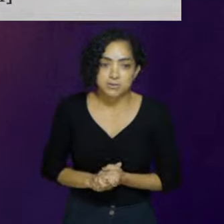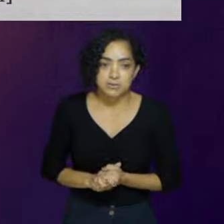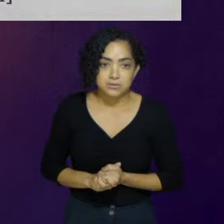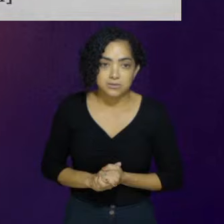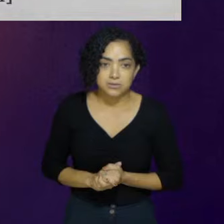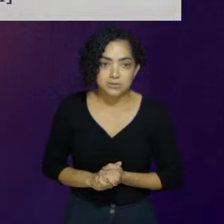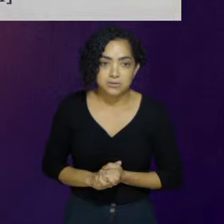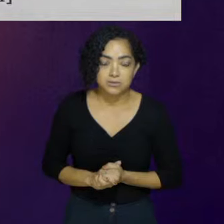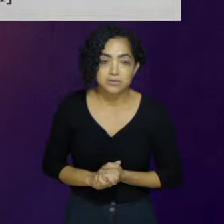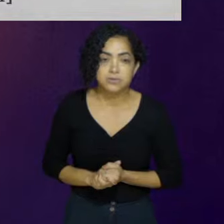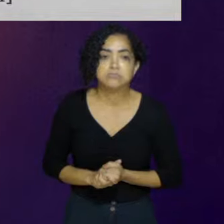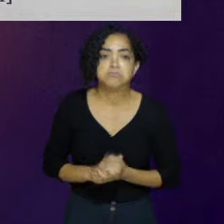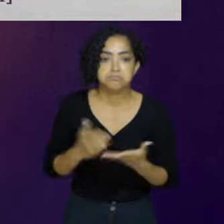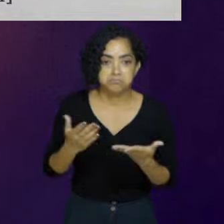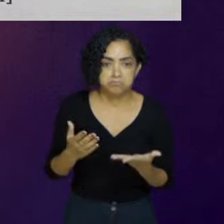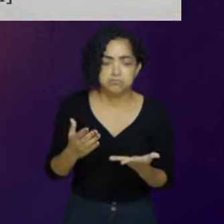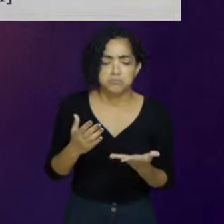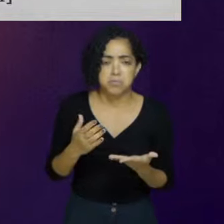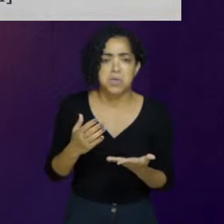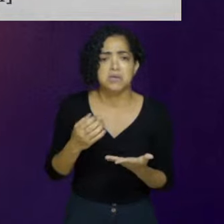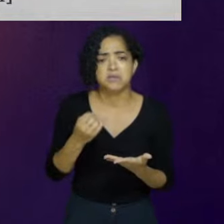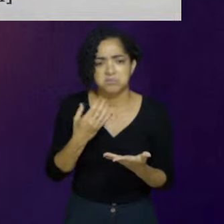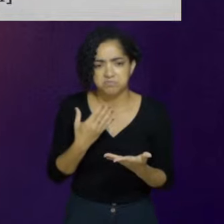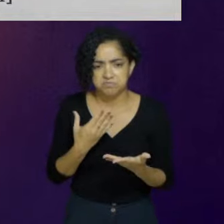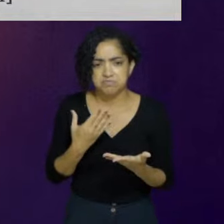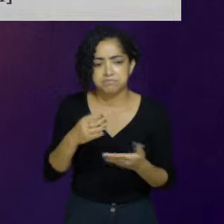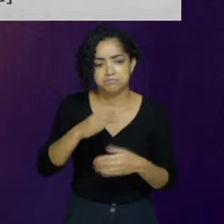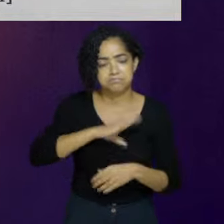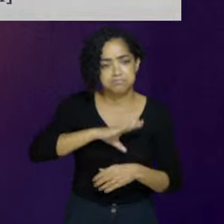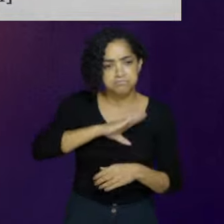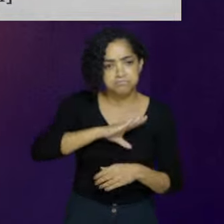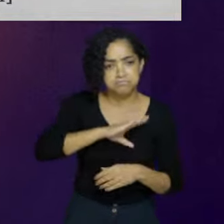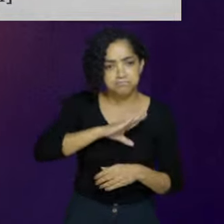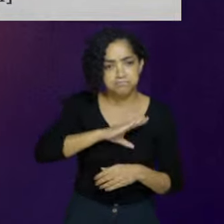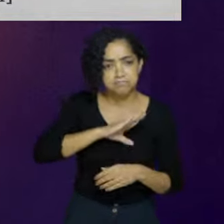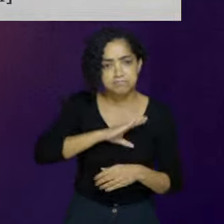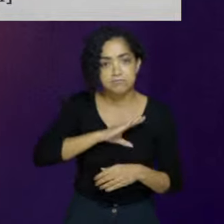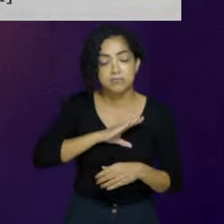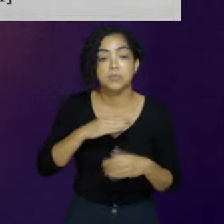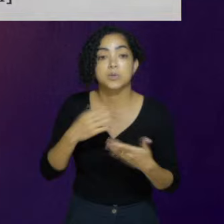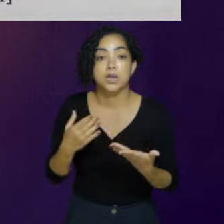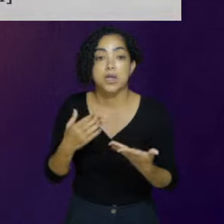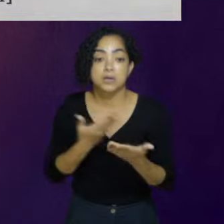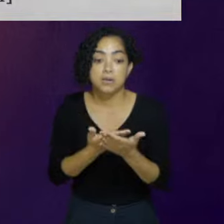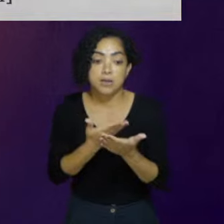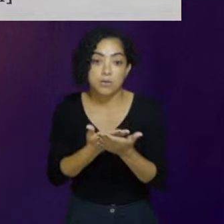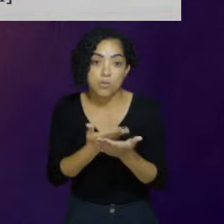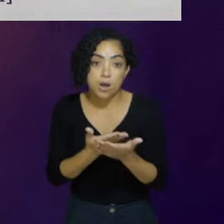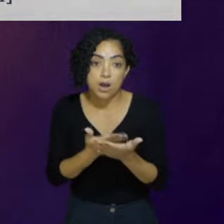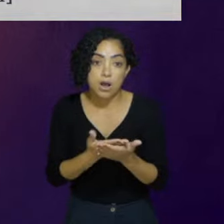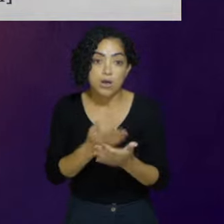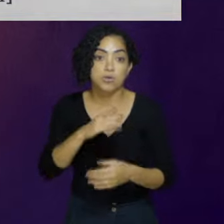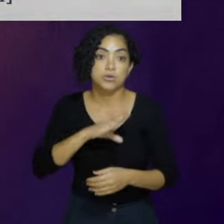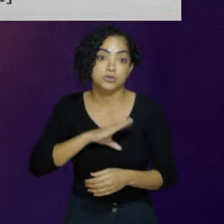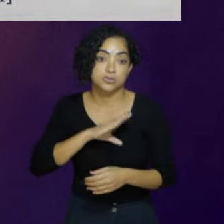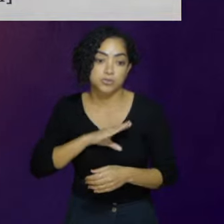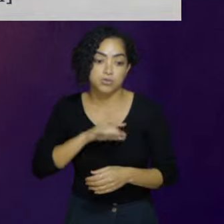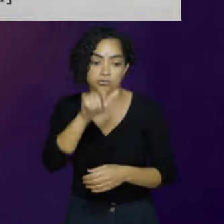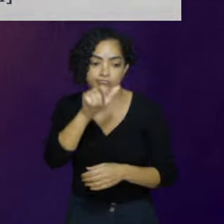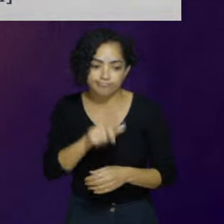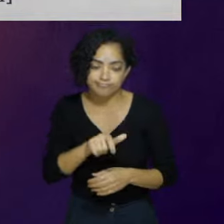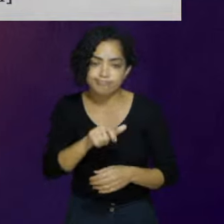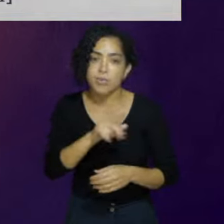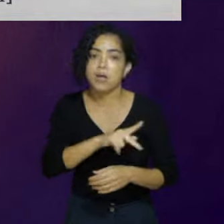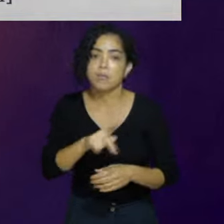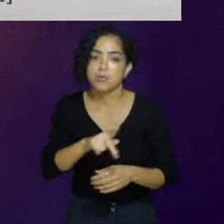Ótima oportunidade para aula de língua portuguesa, né? Sou aluna do Lourdes Lago e tenho aula da disciplina de português com a professora fulana, a mesma. Não